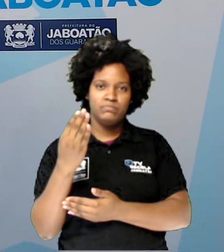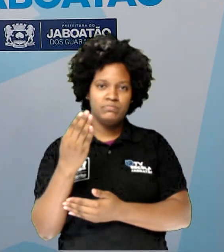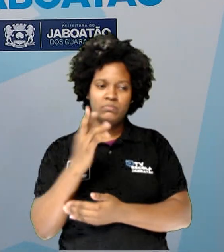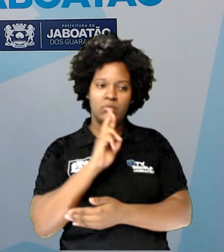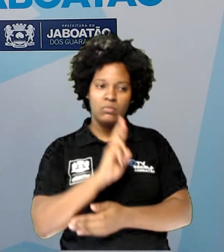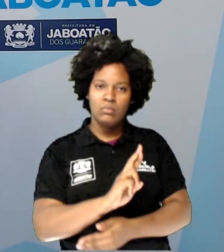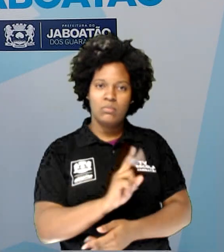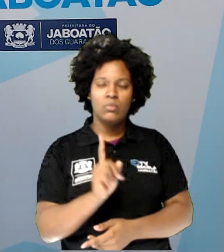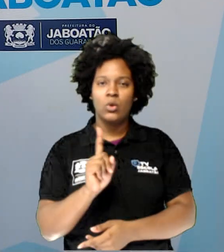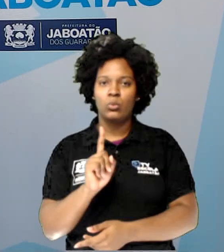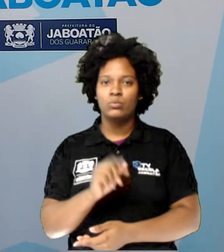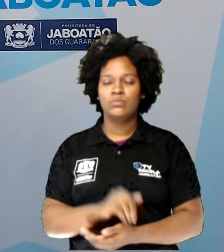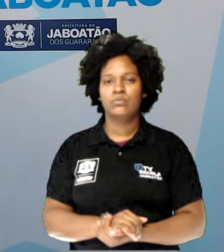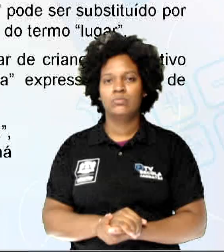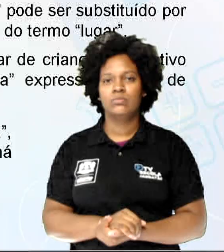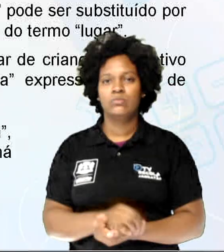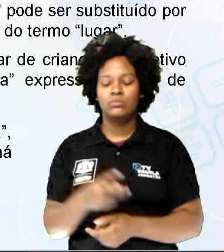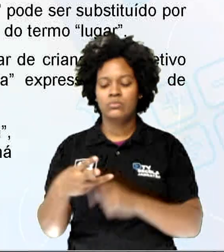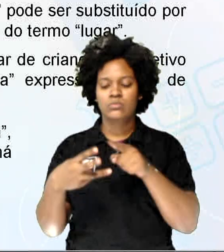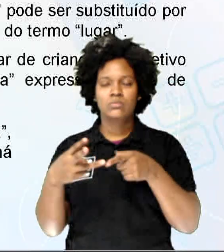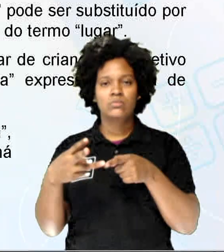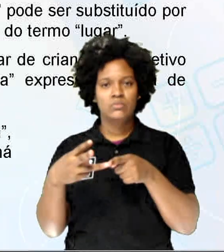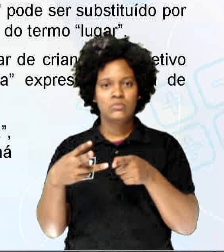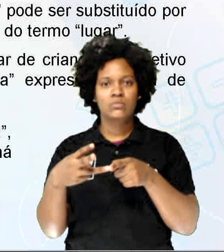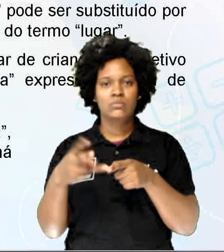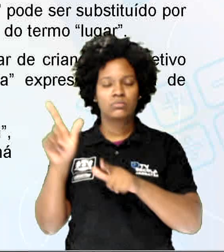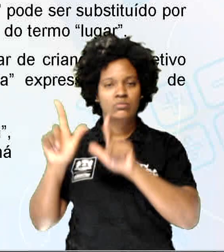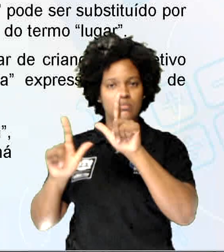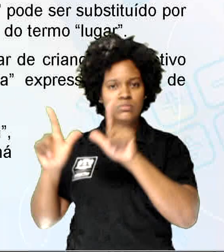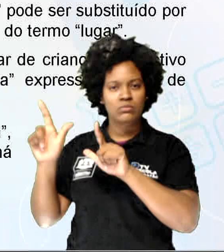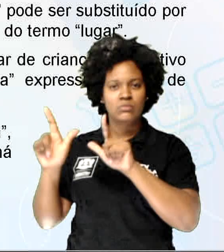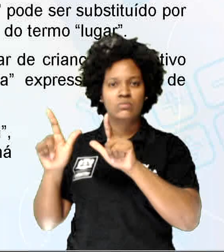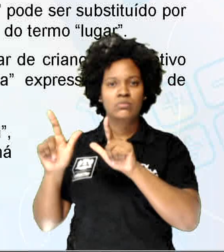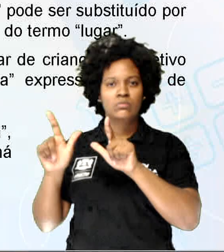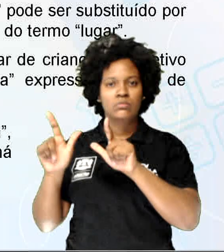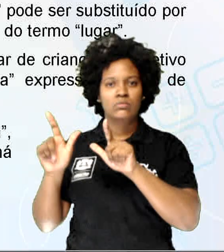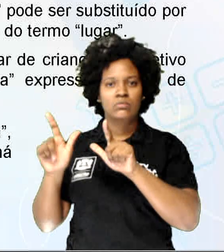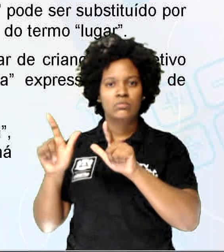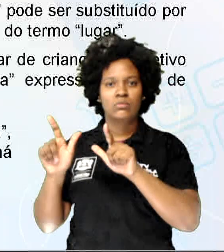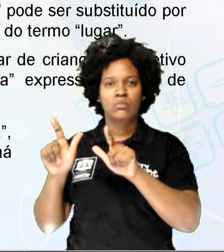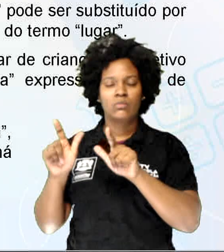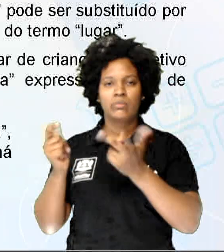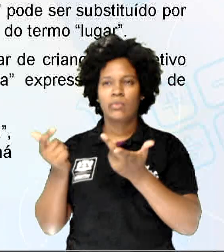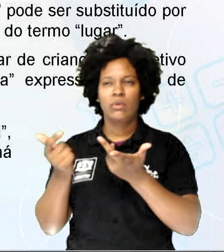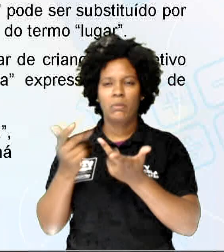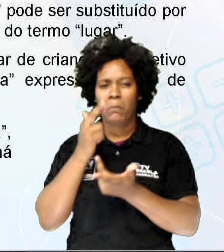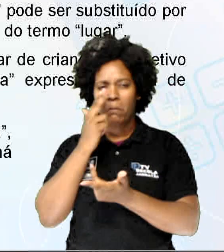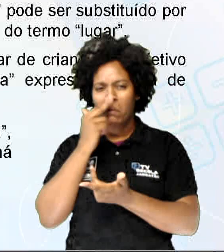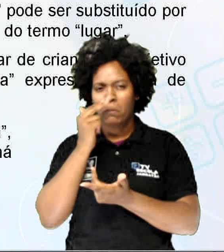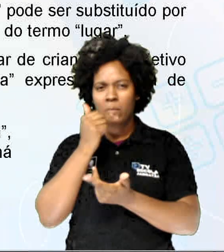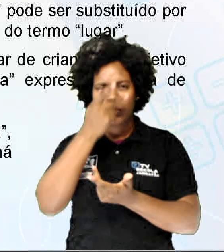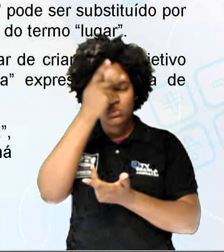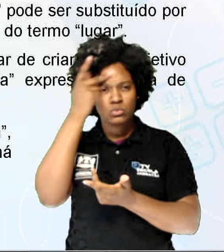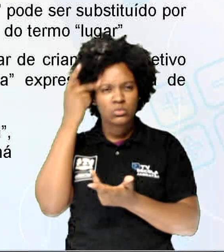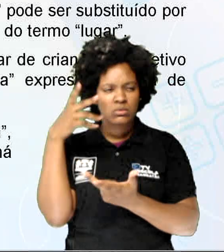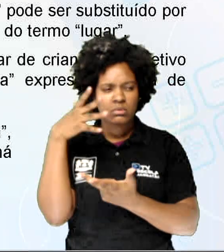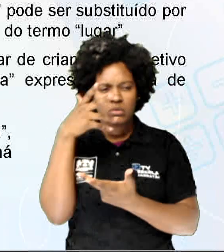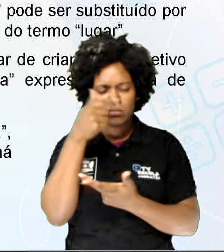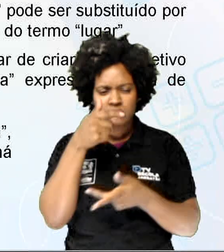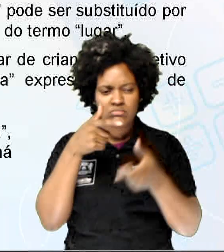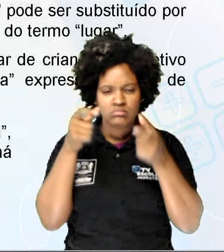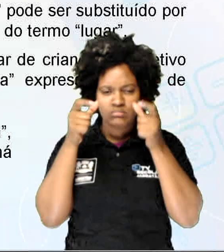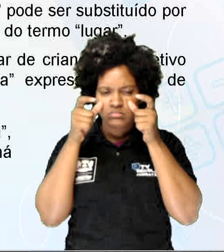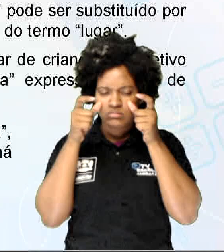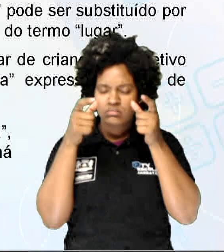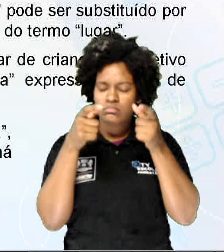Vamos avaliar o item 3 na tela. E mesmo as pessoas mais graves tenham no rosto um olhar de